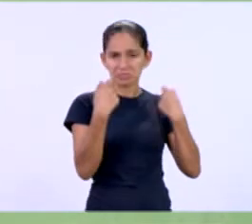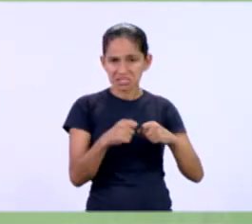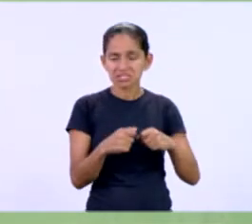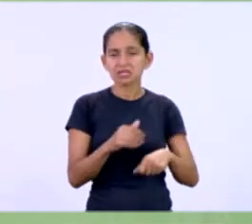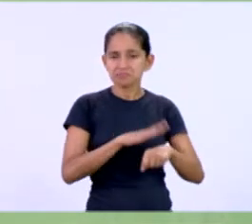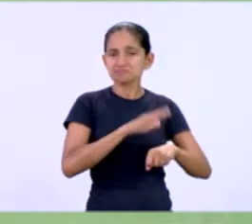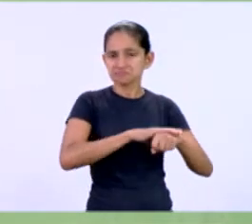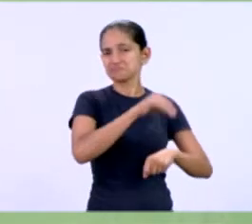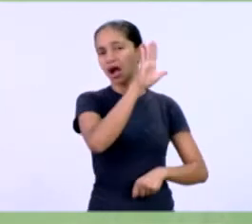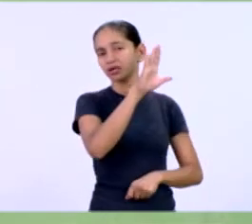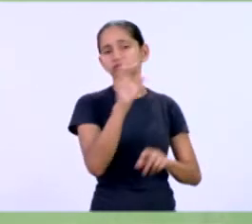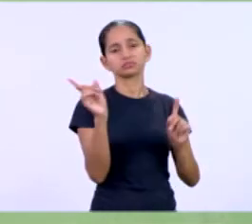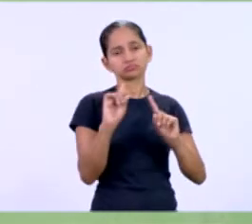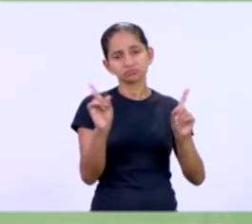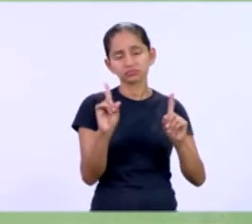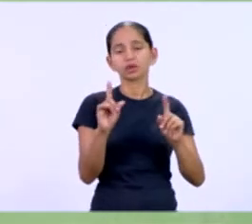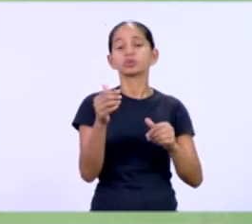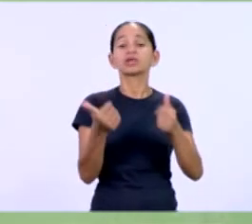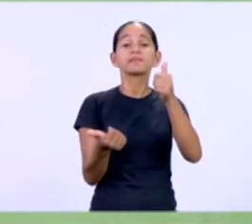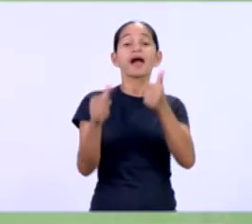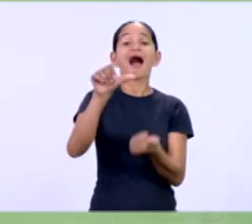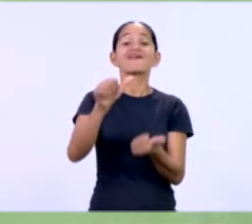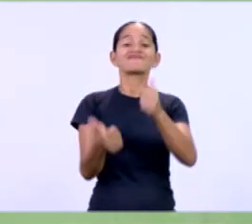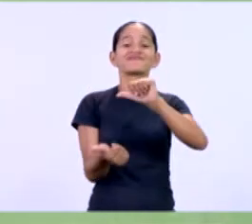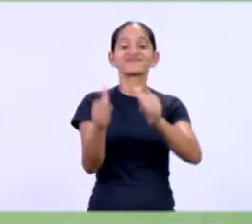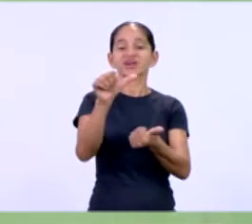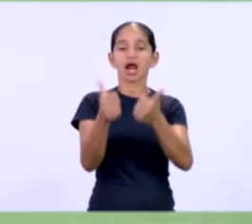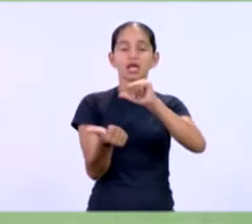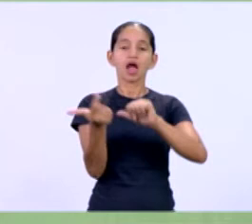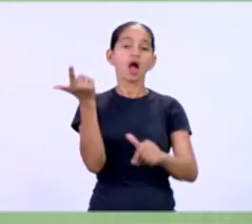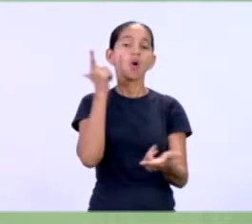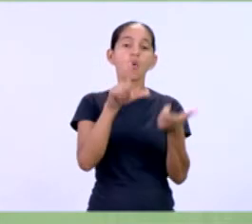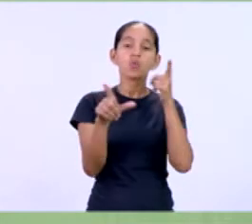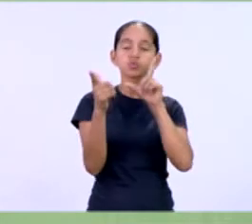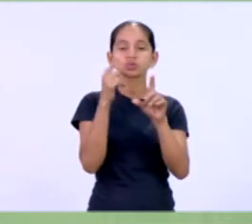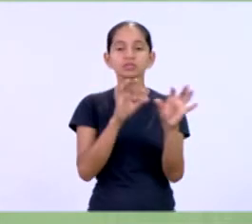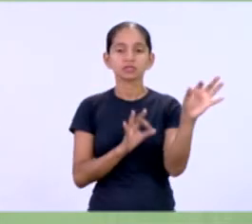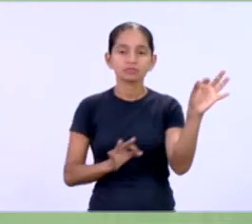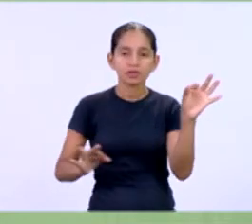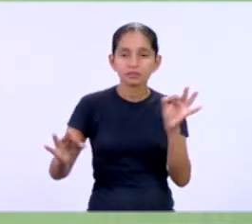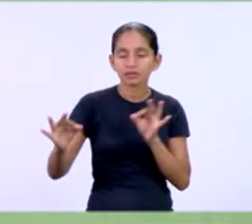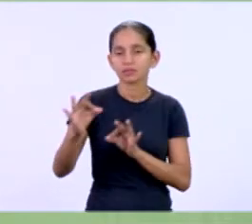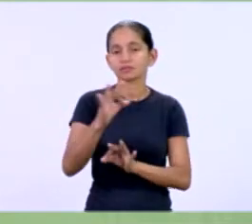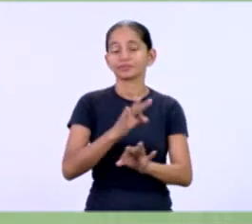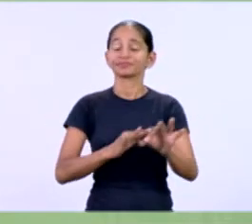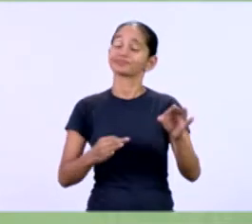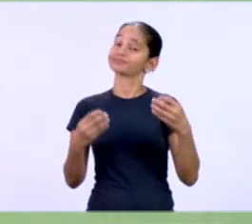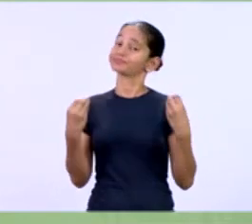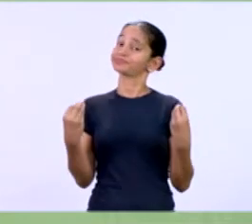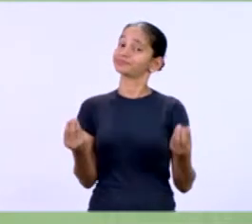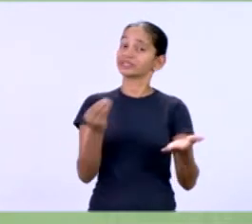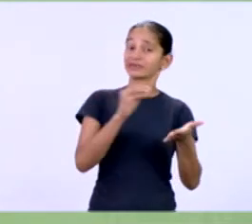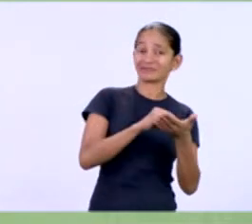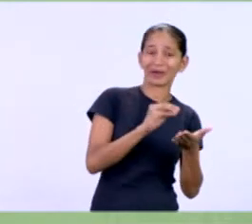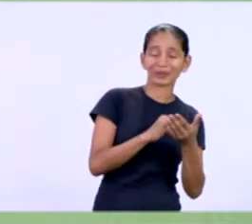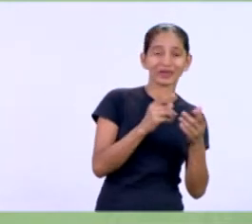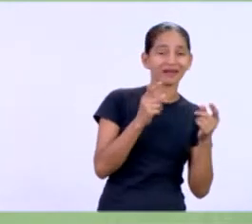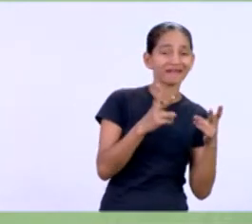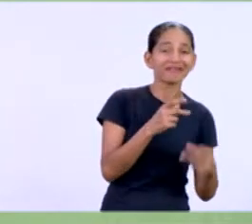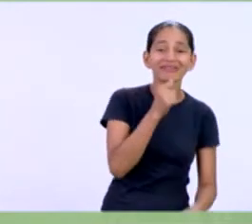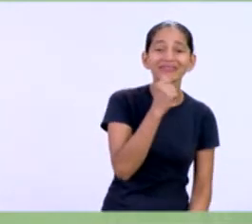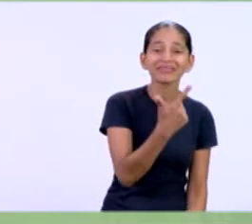é muito importante que a empresa consiga gerenciar o seu estoque, para que não falte mercadoria